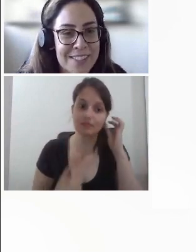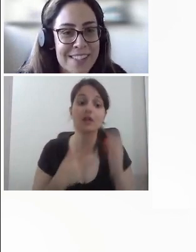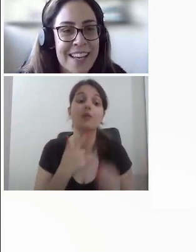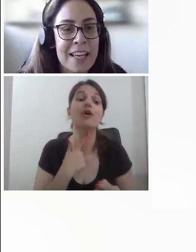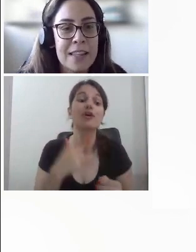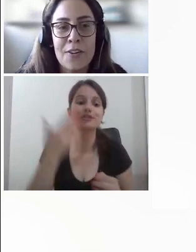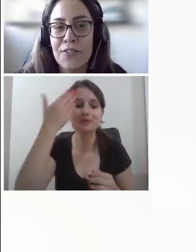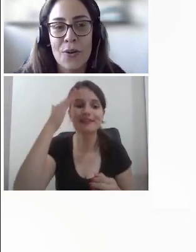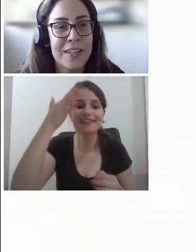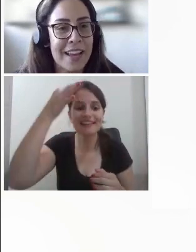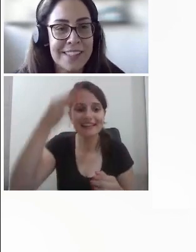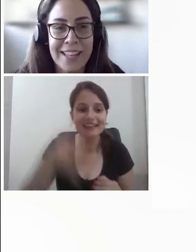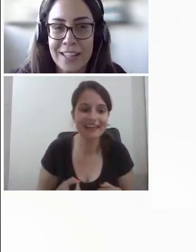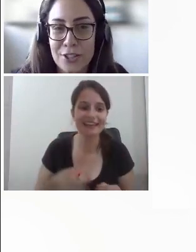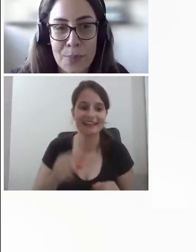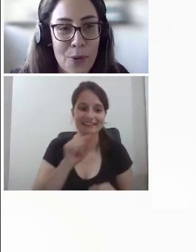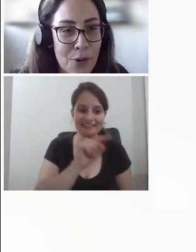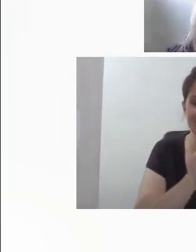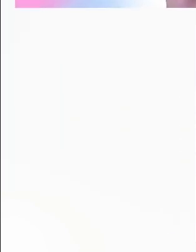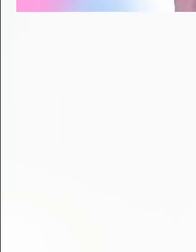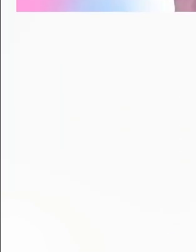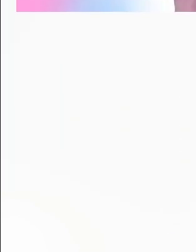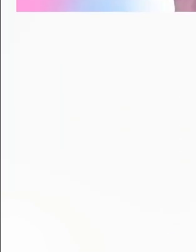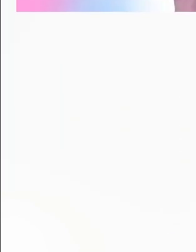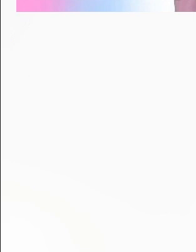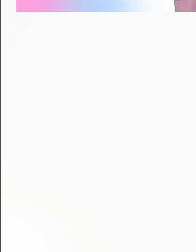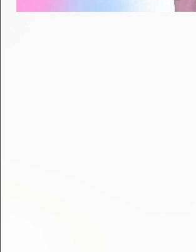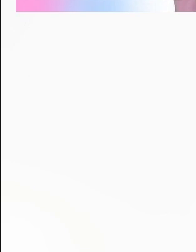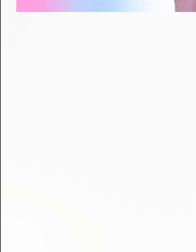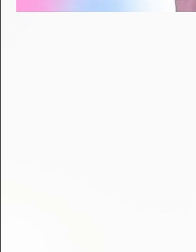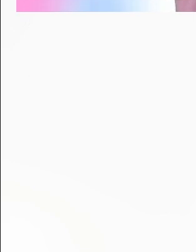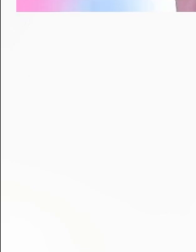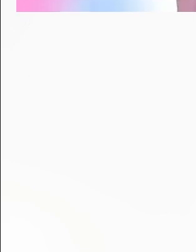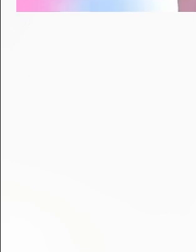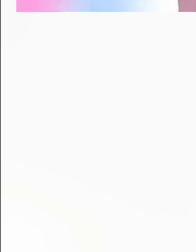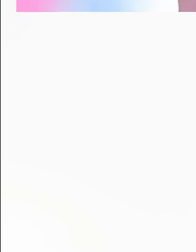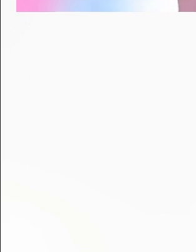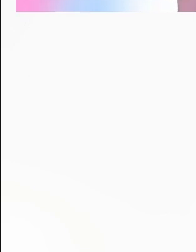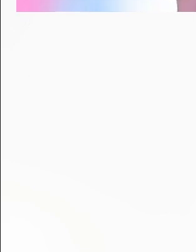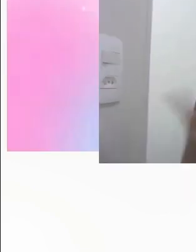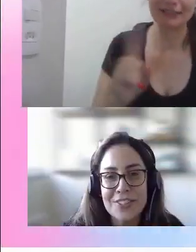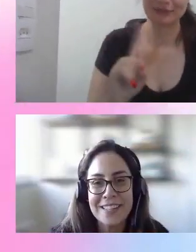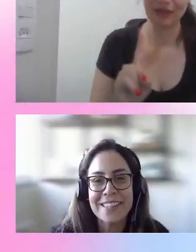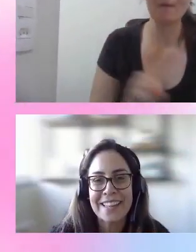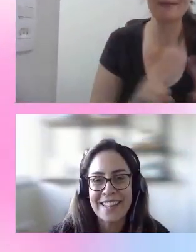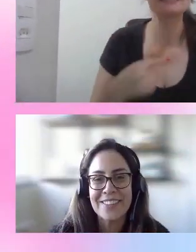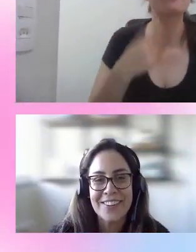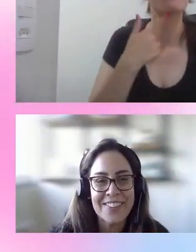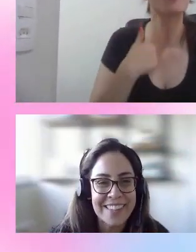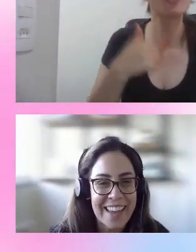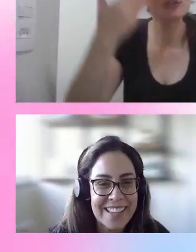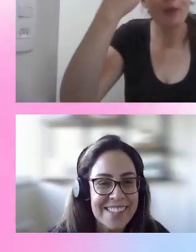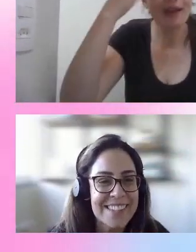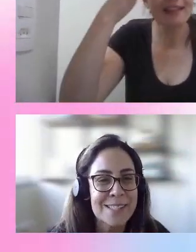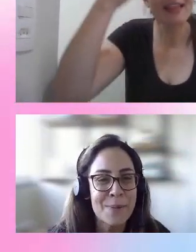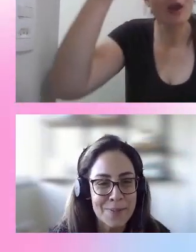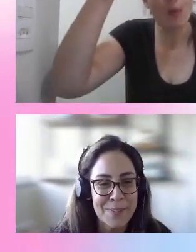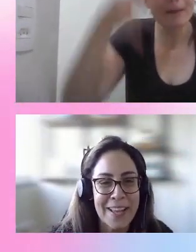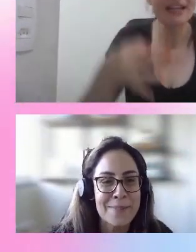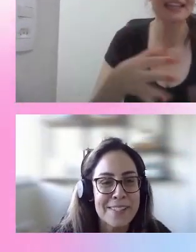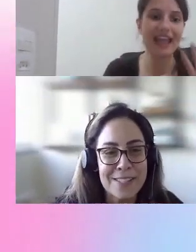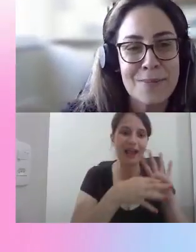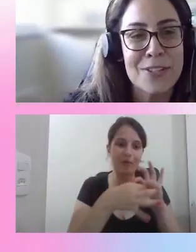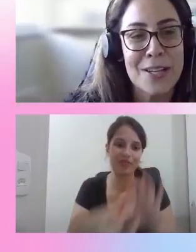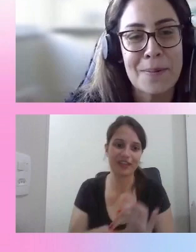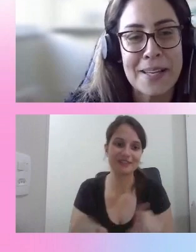casos não vou dar receita de bolo com certeza não mas eu gosto muito de entender os contextos os